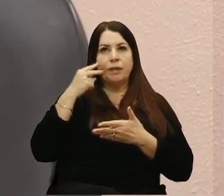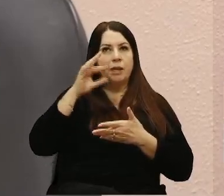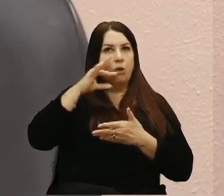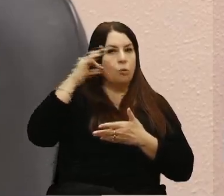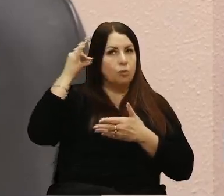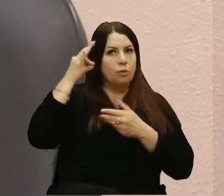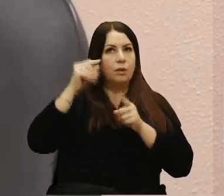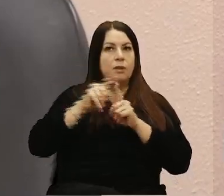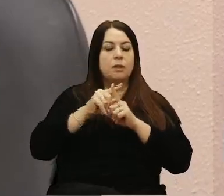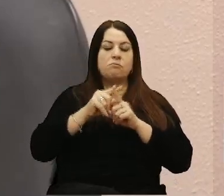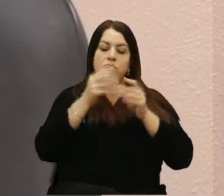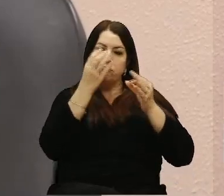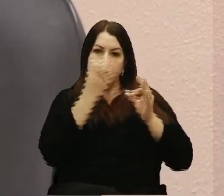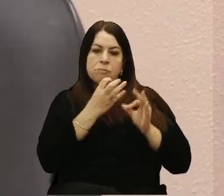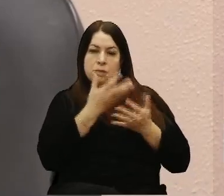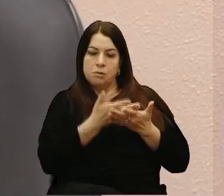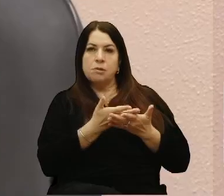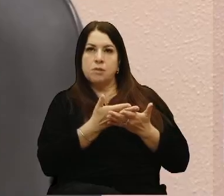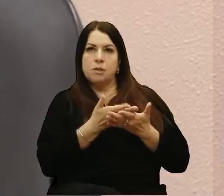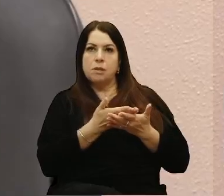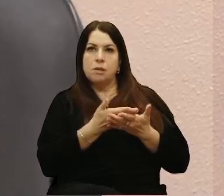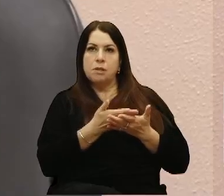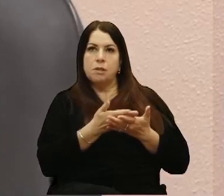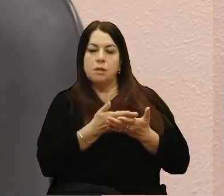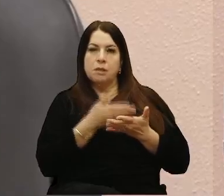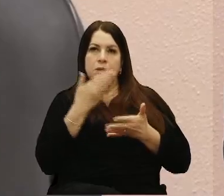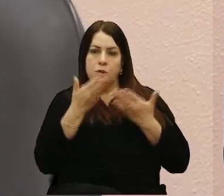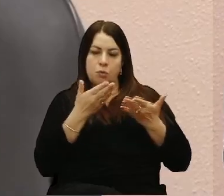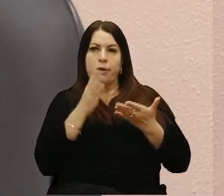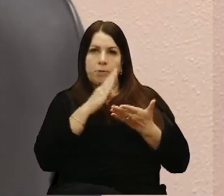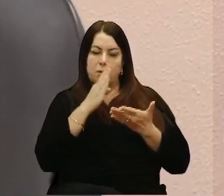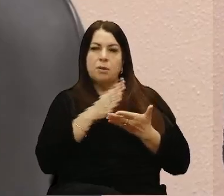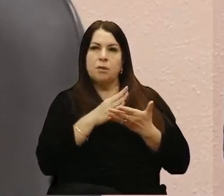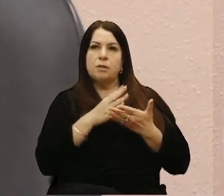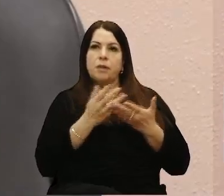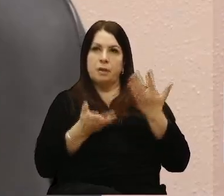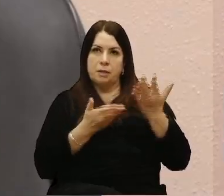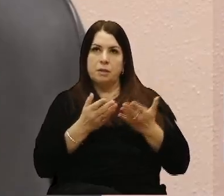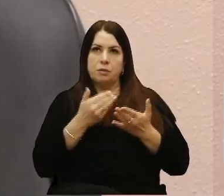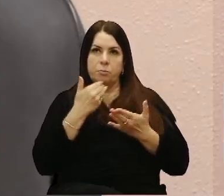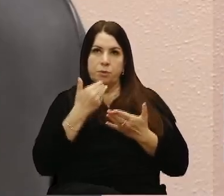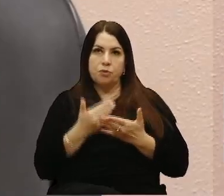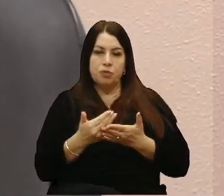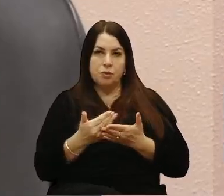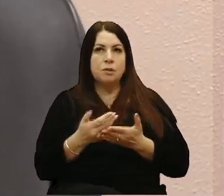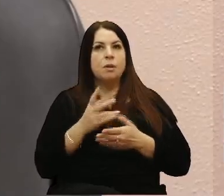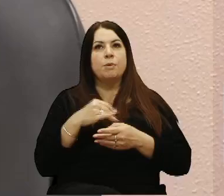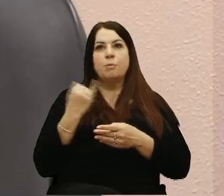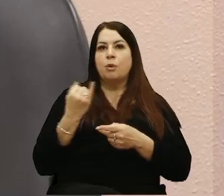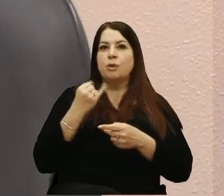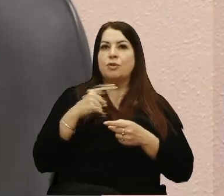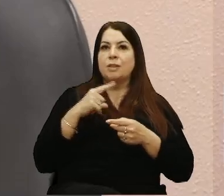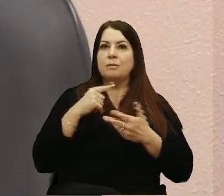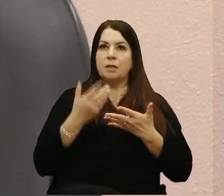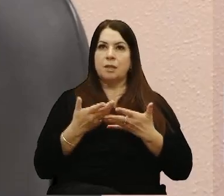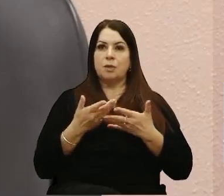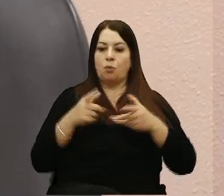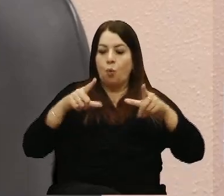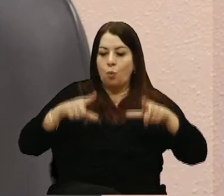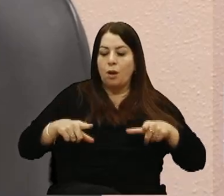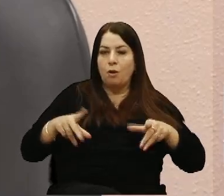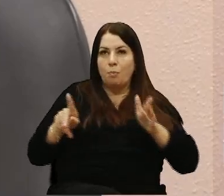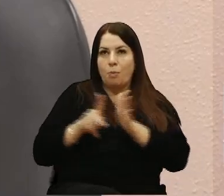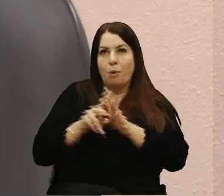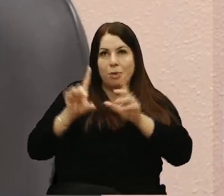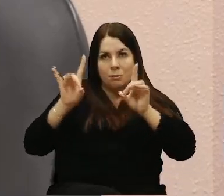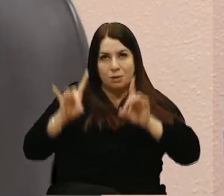toda celeridade e presteza, ele atendeu ao nosso pedido, mas é importante que a gente tenha um local específico